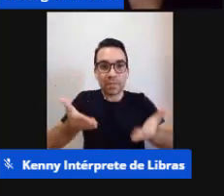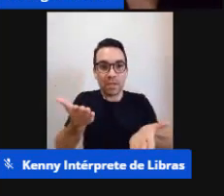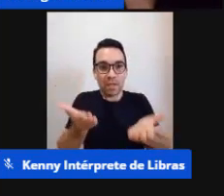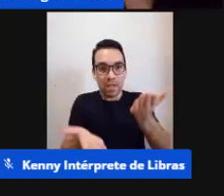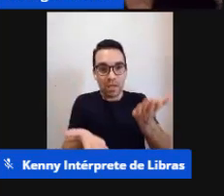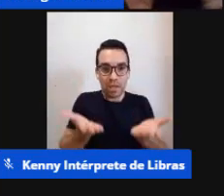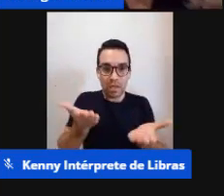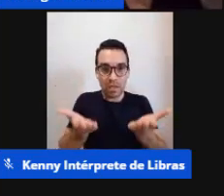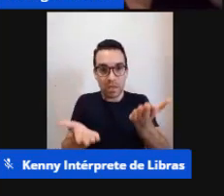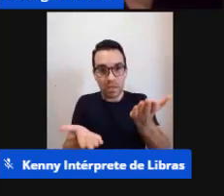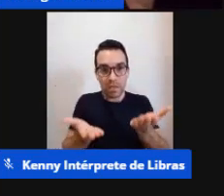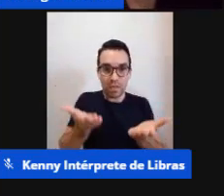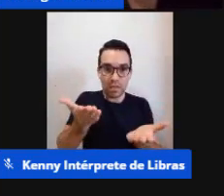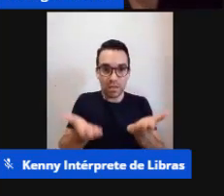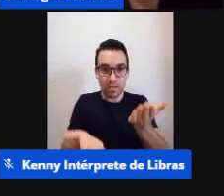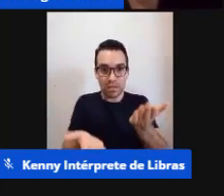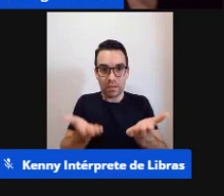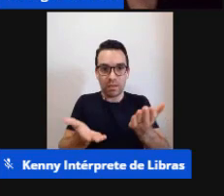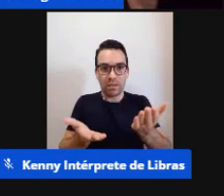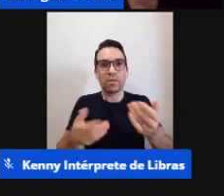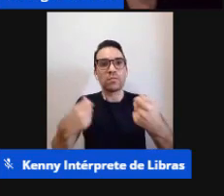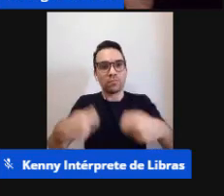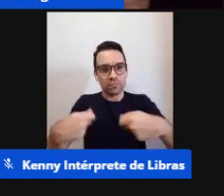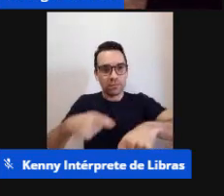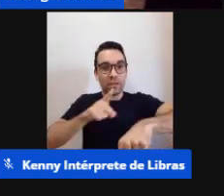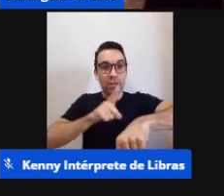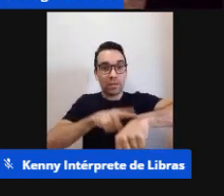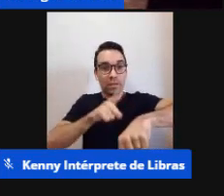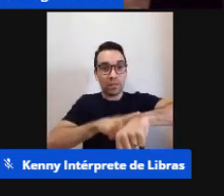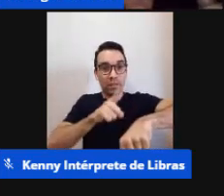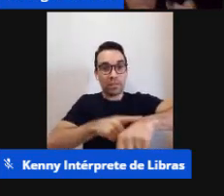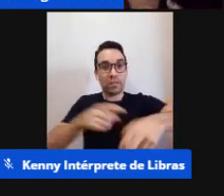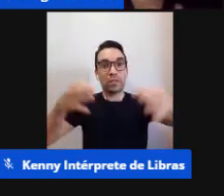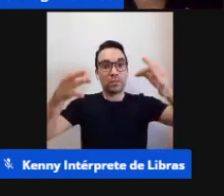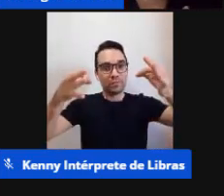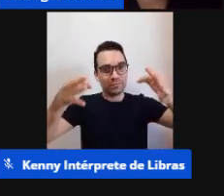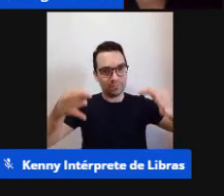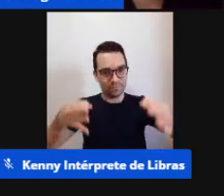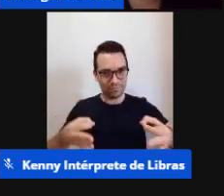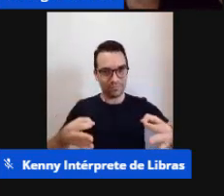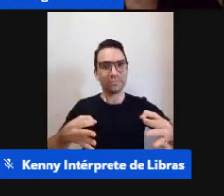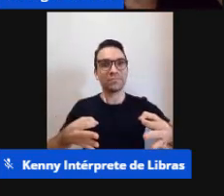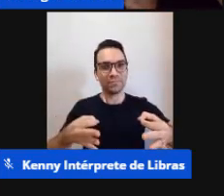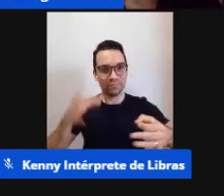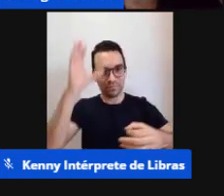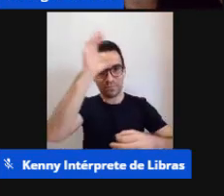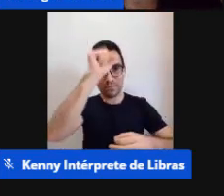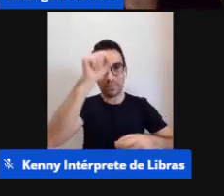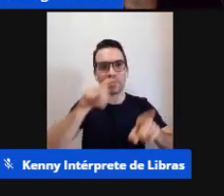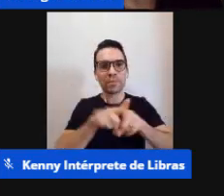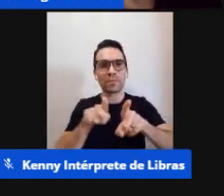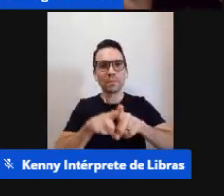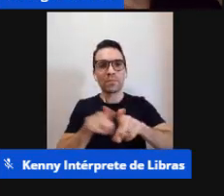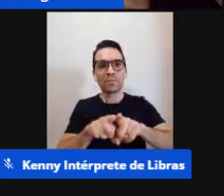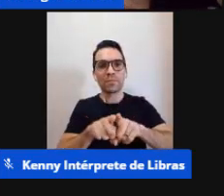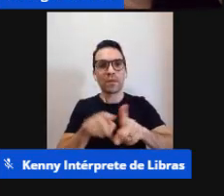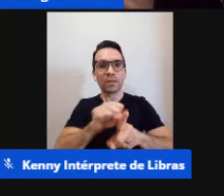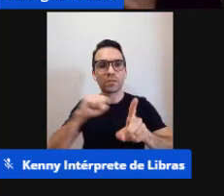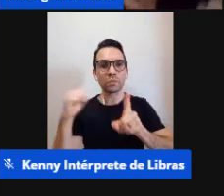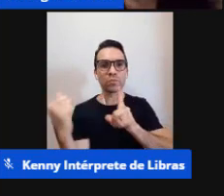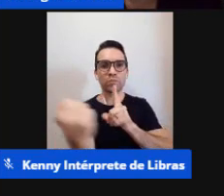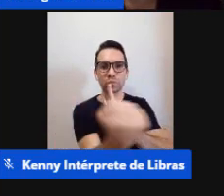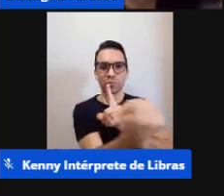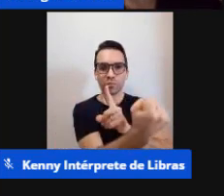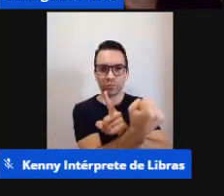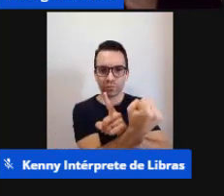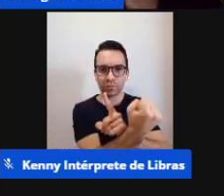devagar. Então, olha, tudo isso está inserido nesse campo. E o mundo social e natural, né? Eu posso